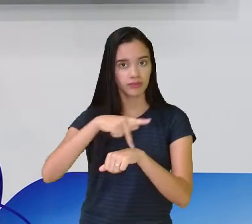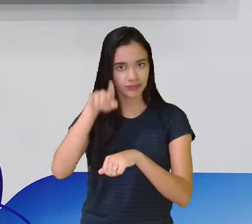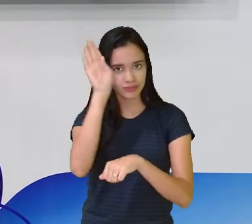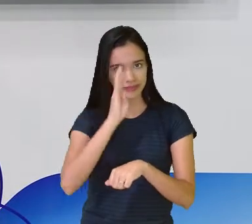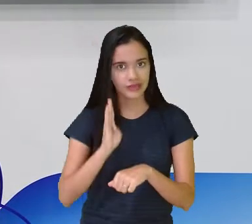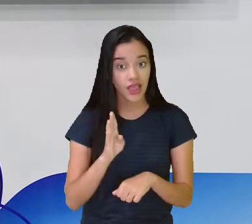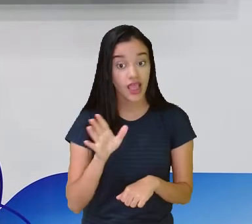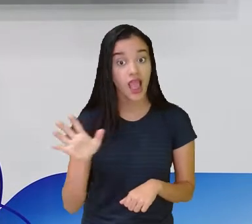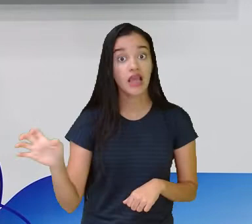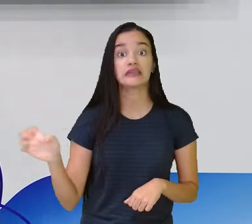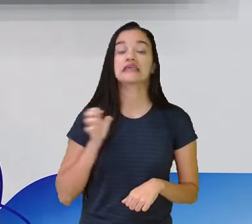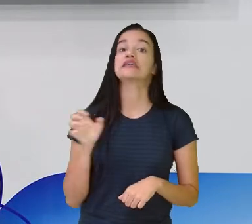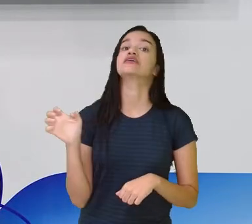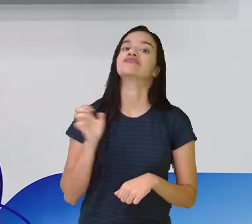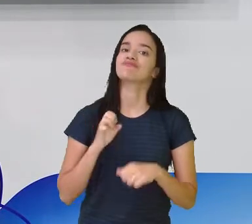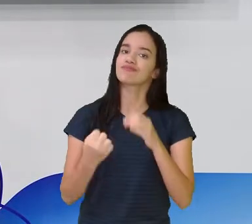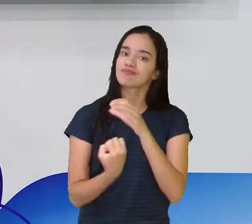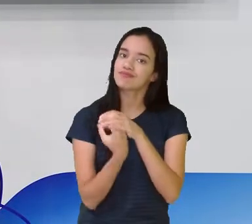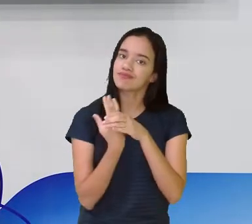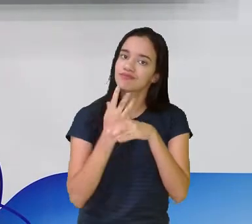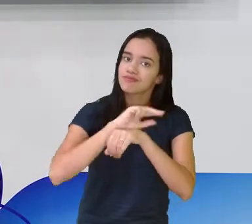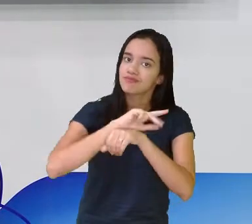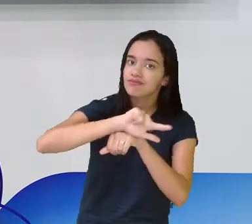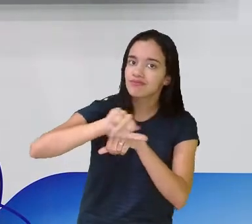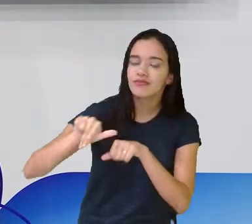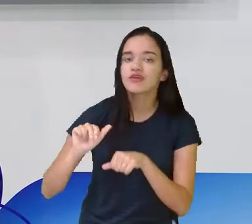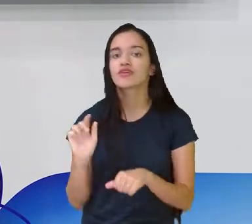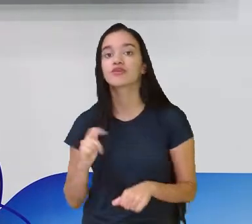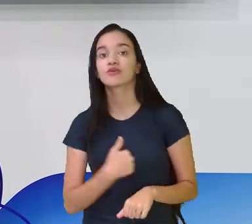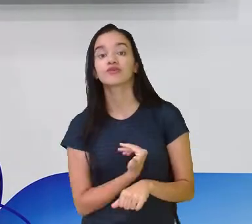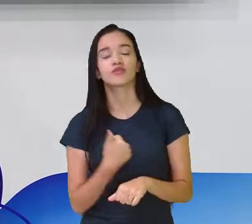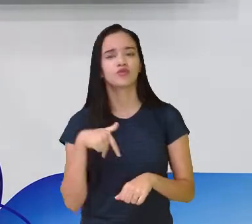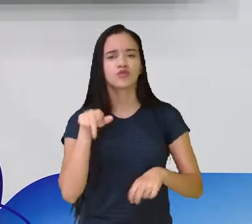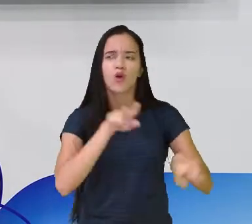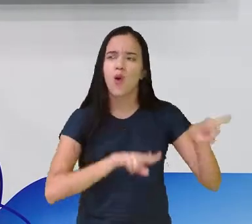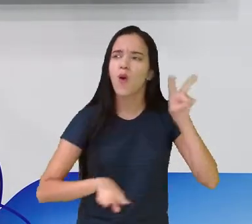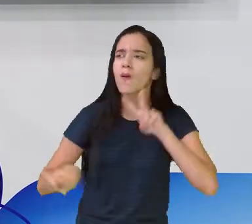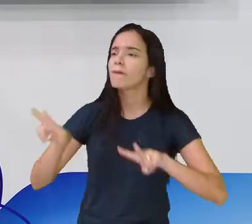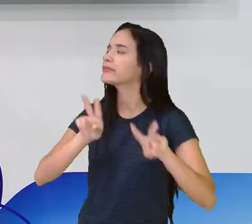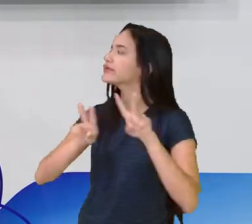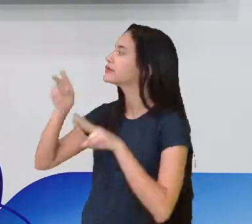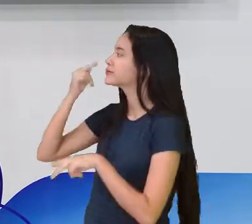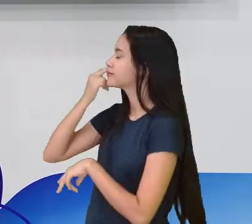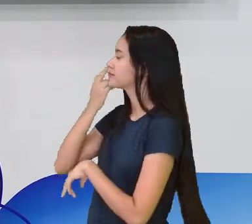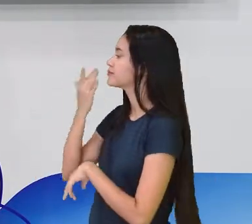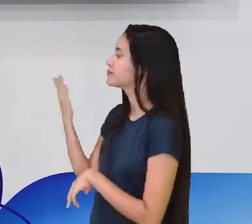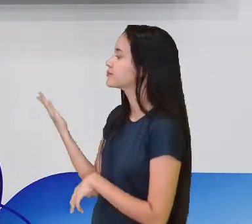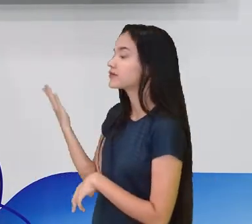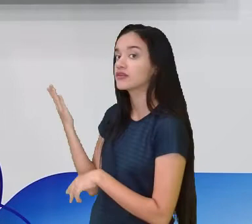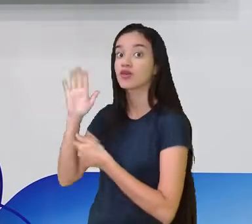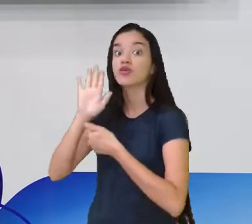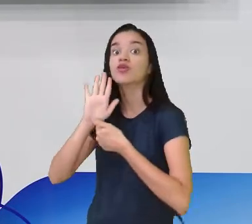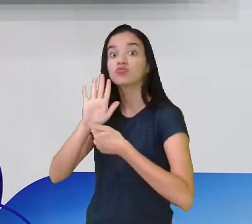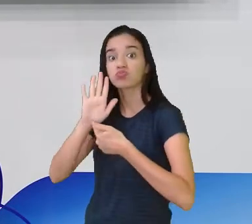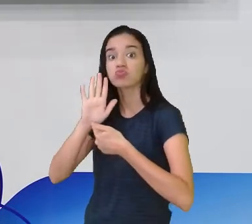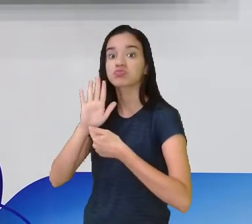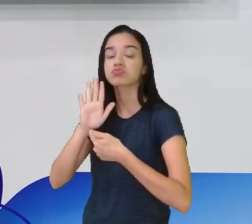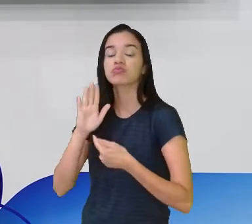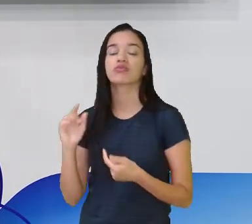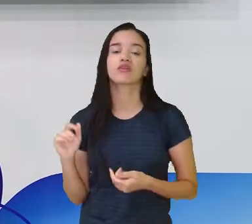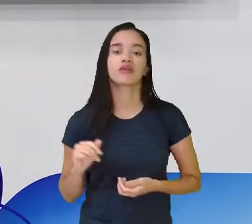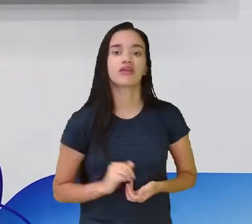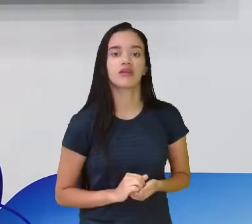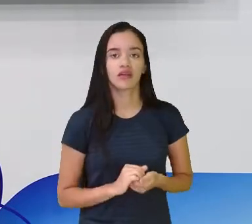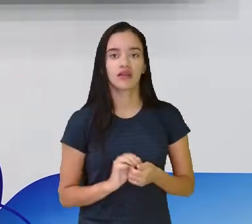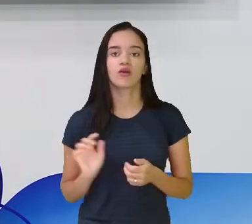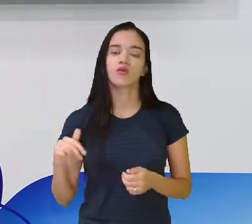muito rico em biodiversidade. E aí nós vamos já observar algumas imagens que provam isso. Quando a